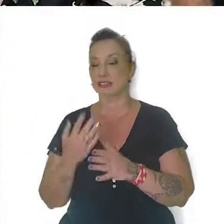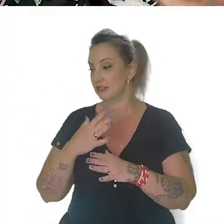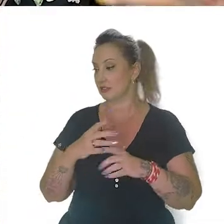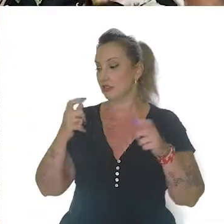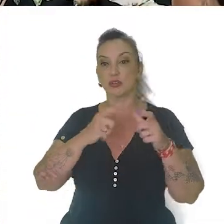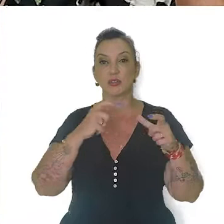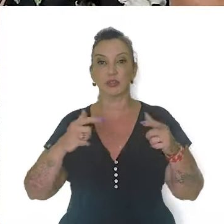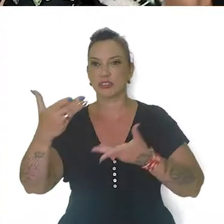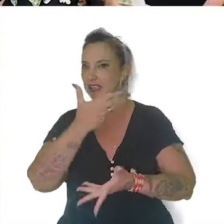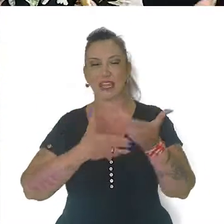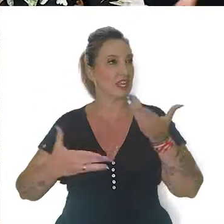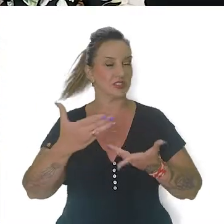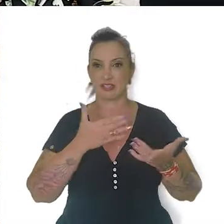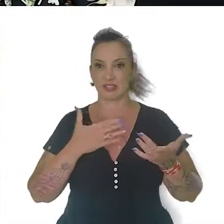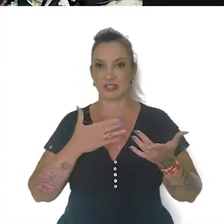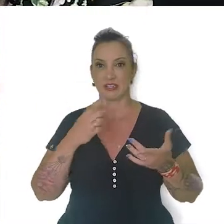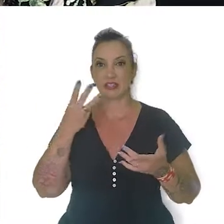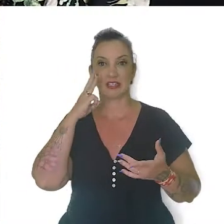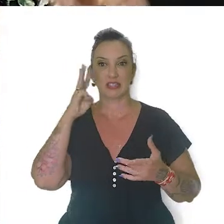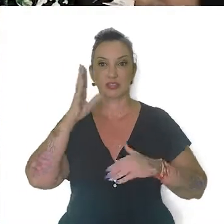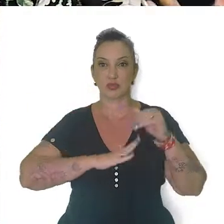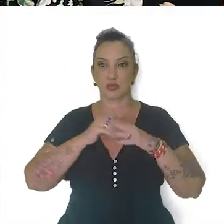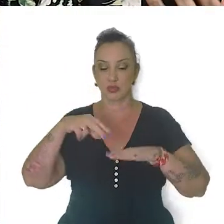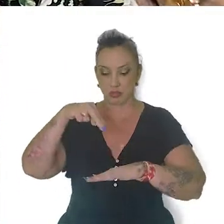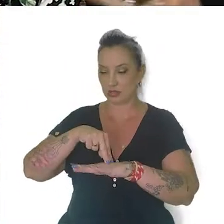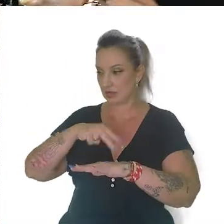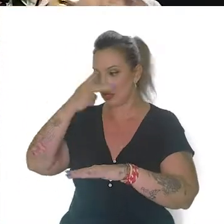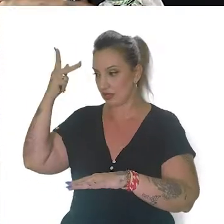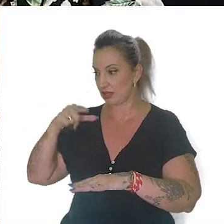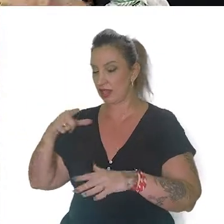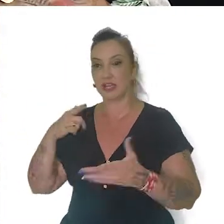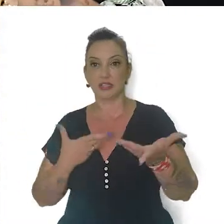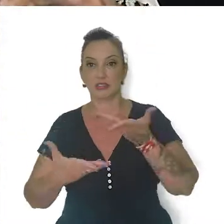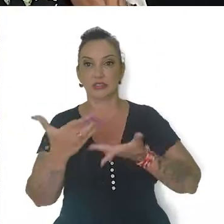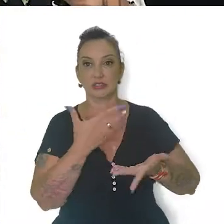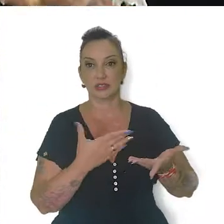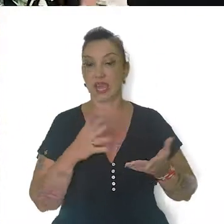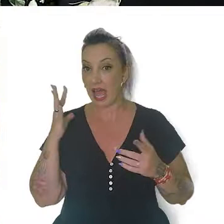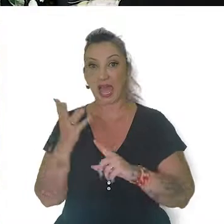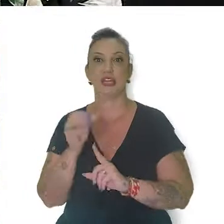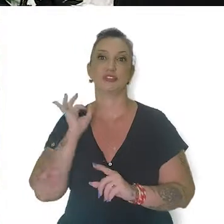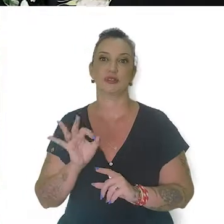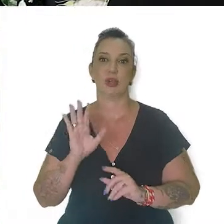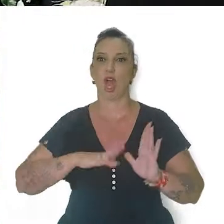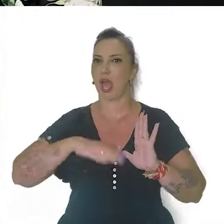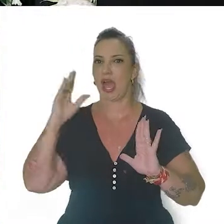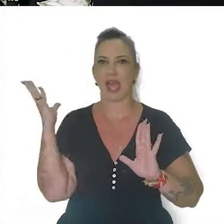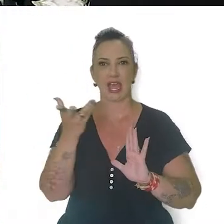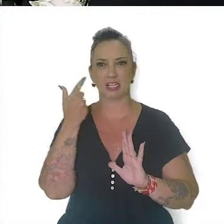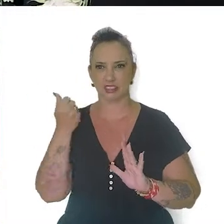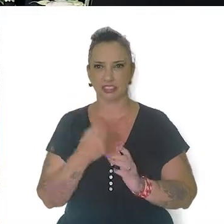as instalações com interatividade. A gente passava 3 dias construindo uma pista de dança onde as pessoas tinham interatividade. Era uma instalação artística mesmo, era uma obra de